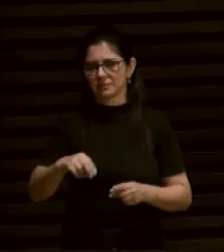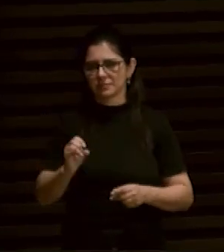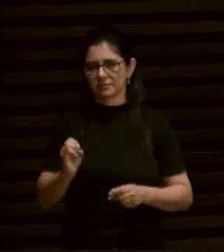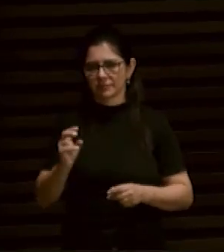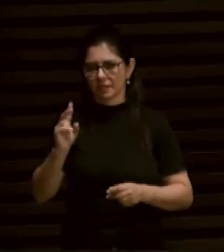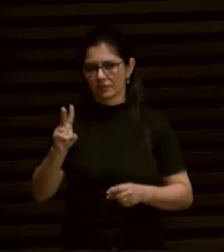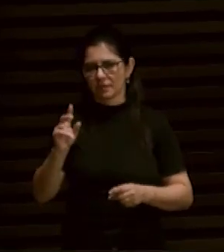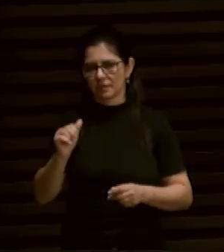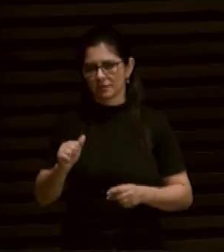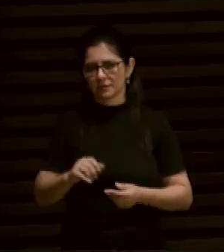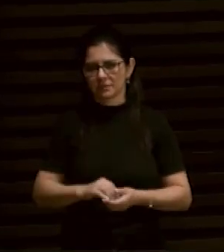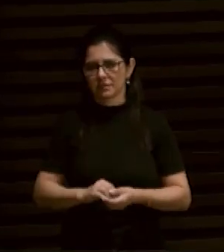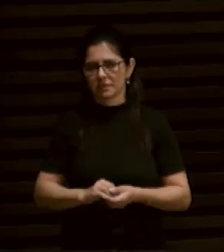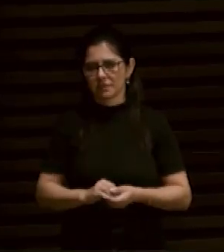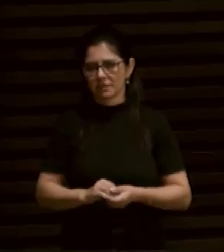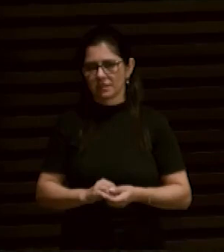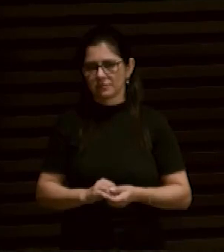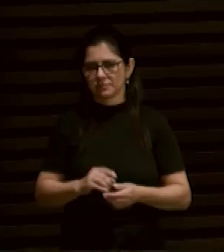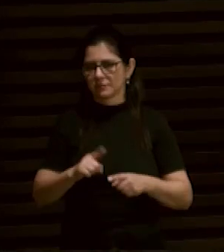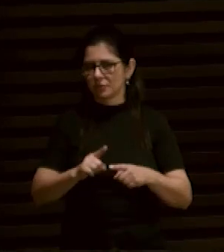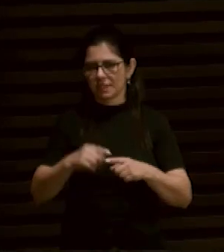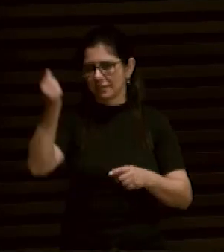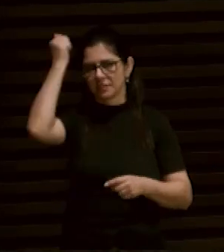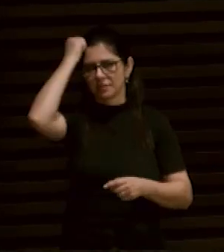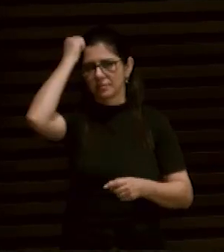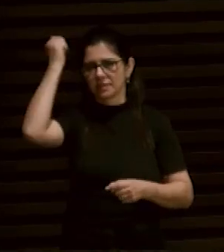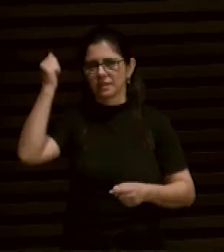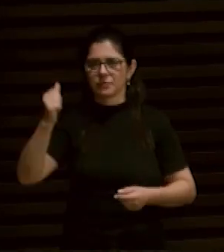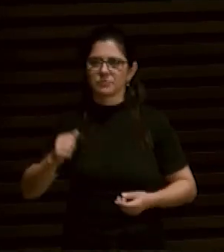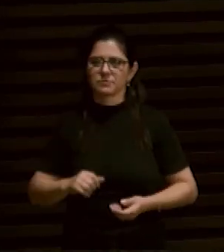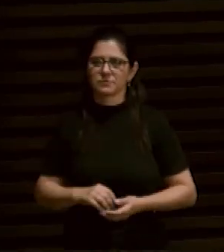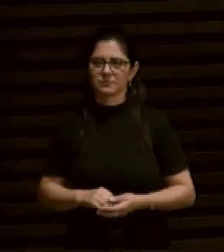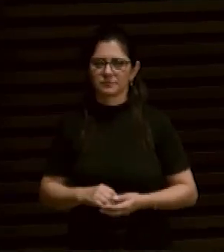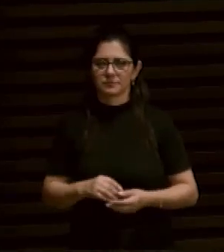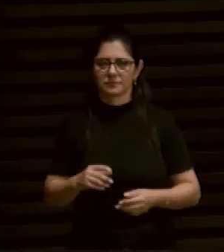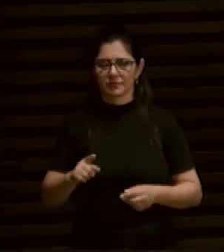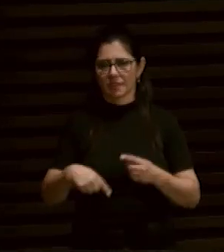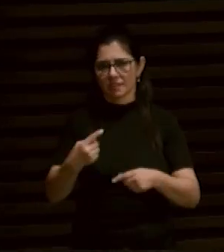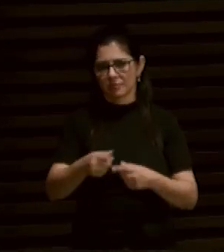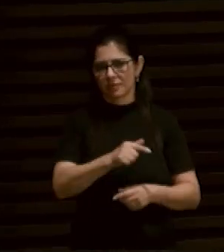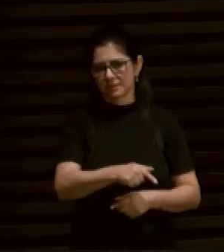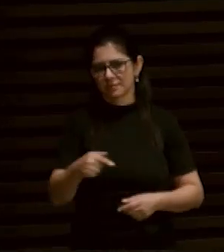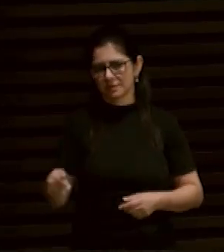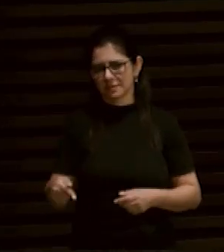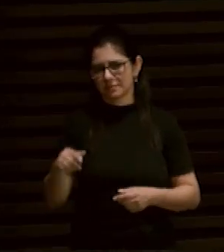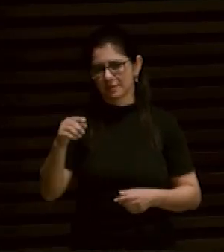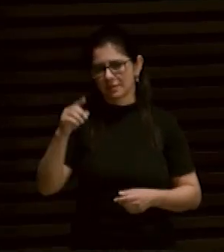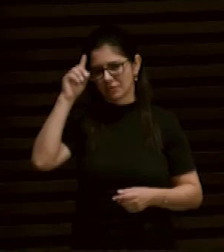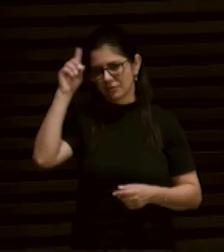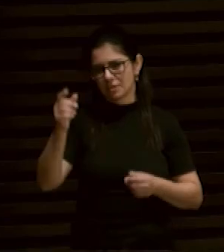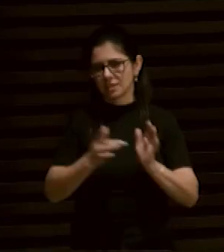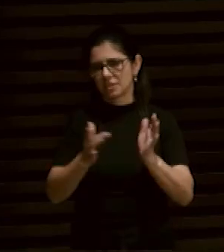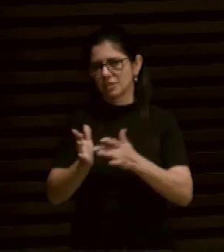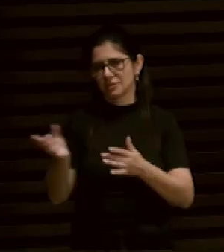manhã, assim como nesta noite, assim como na próxima semana, e até Jesus voltar,